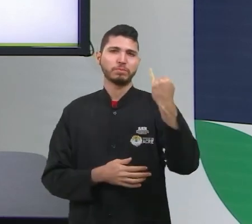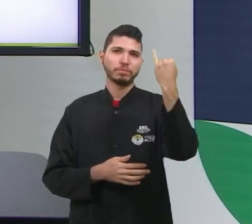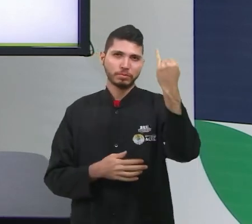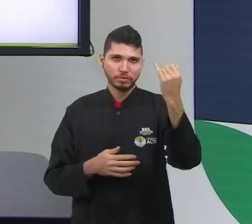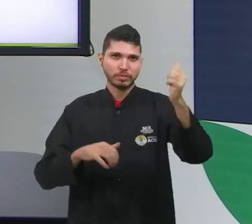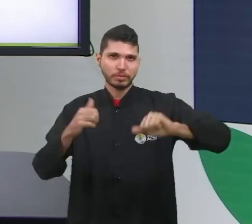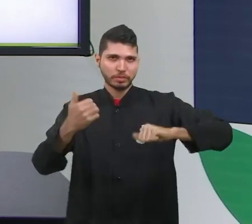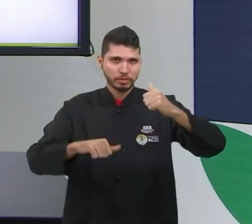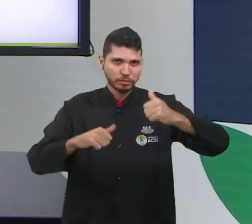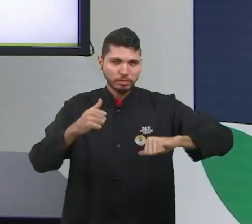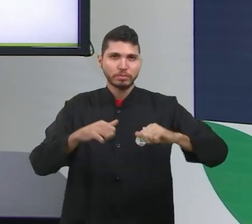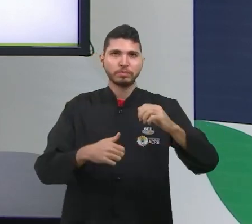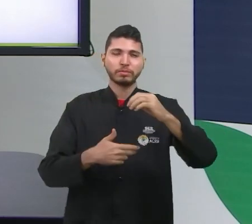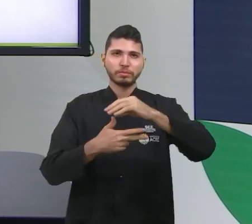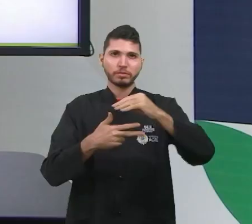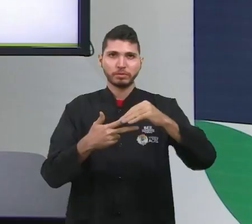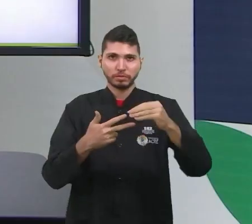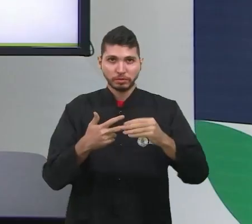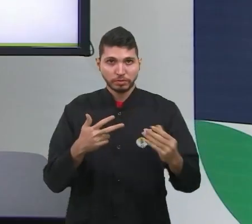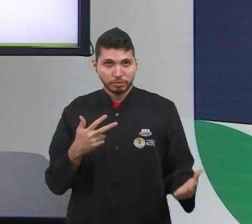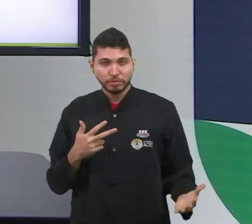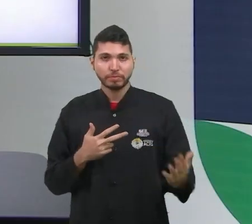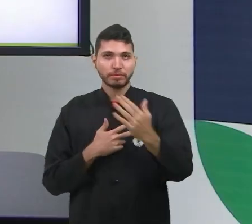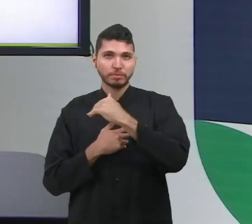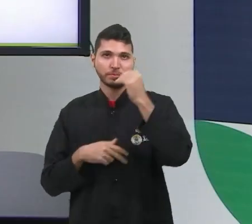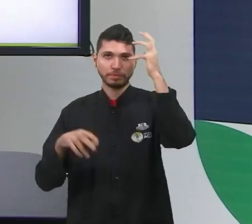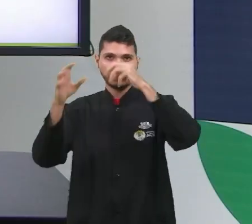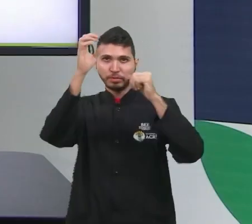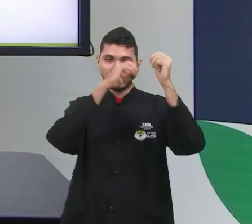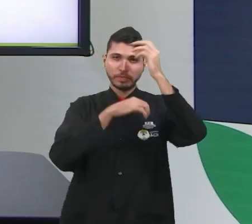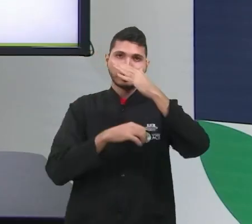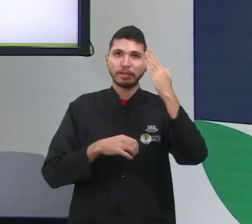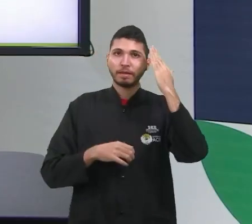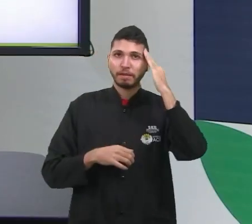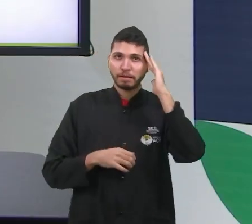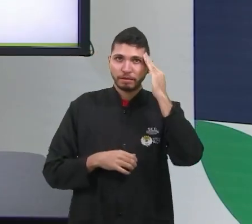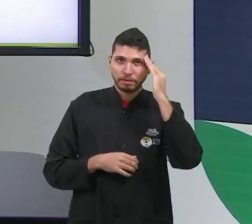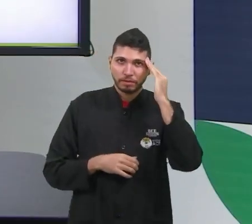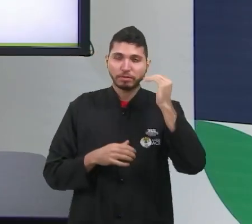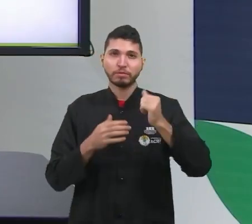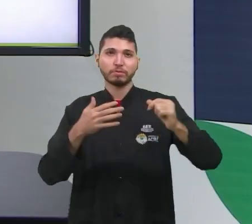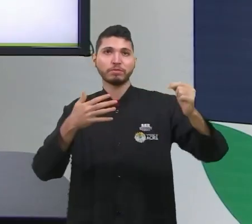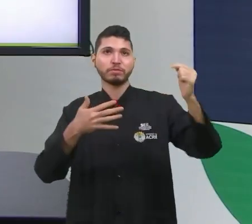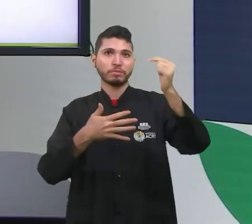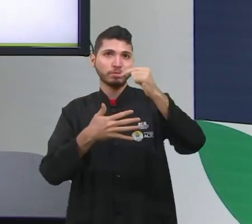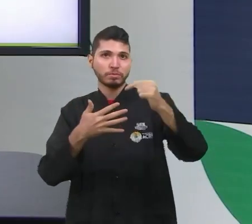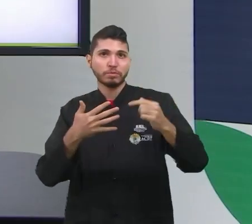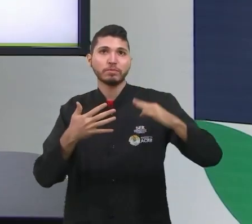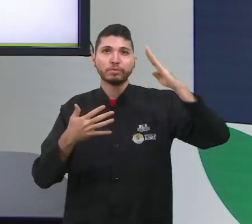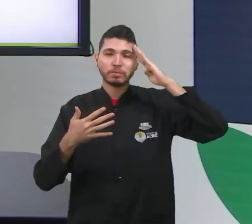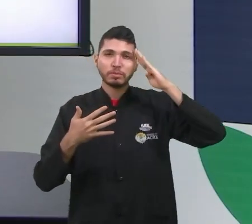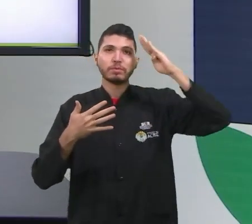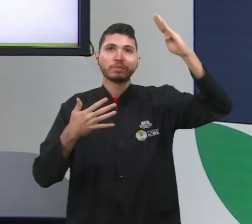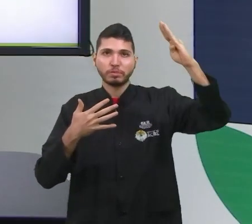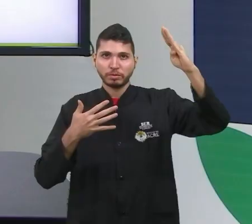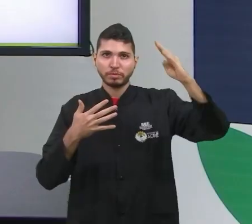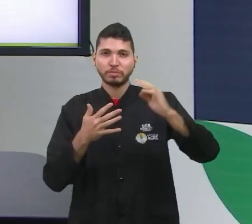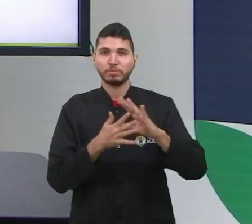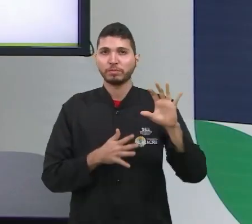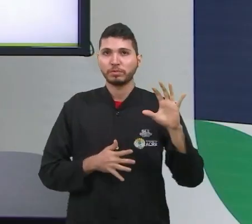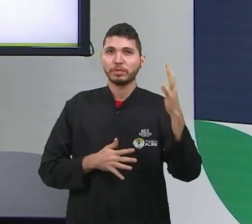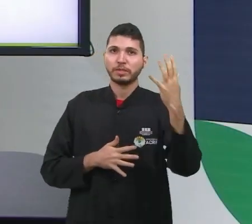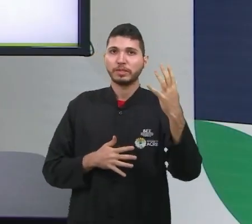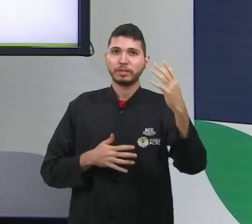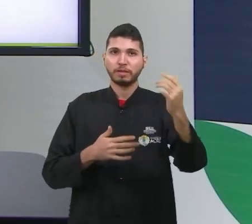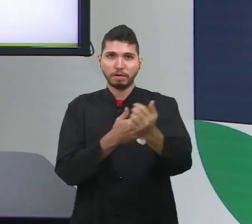vamos aprender e compreender um pouco mais sobre os principais aspectos do clima, entre outros fatores.